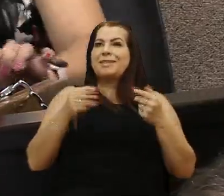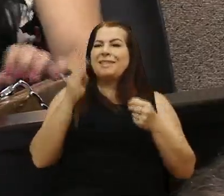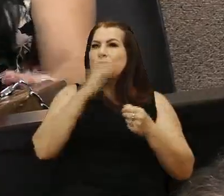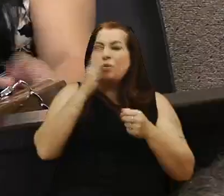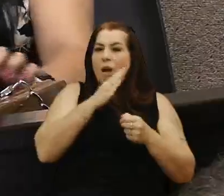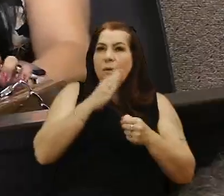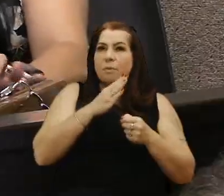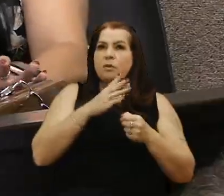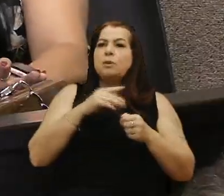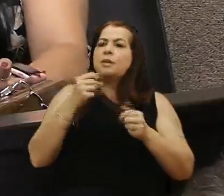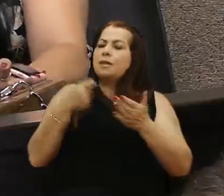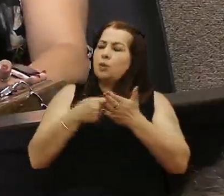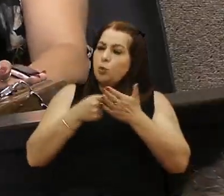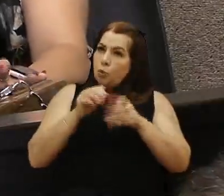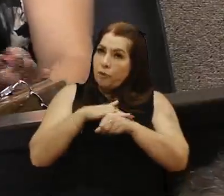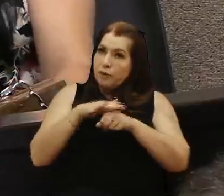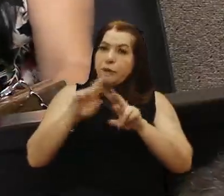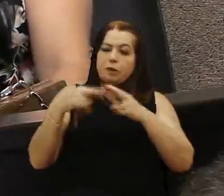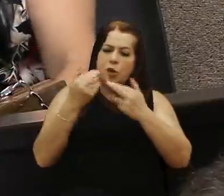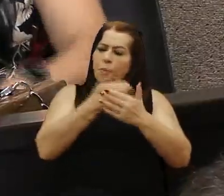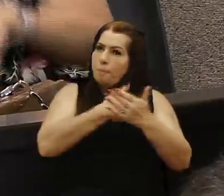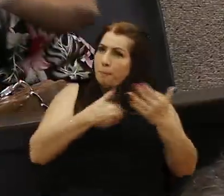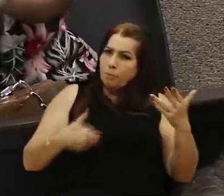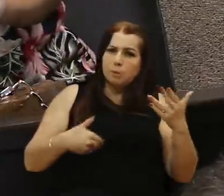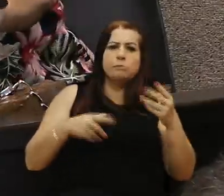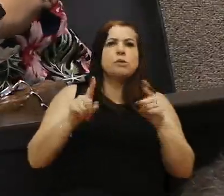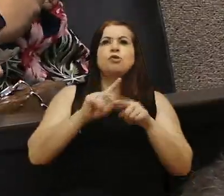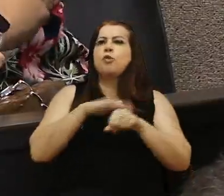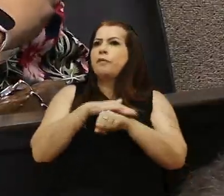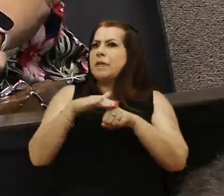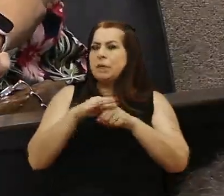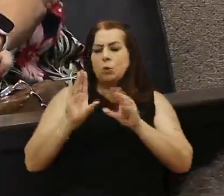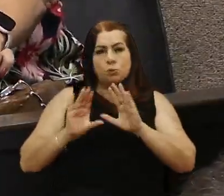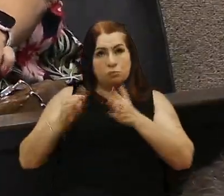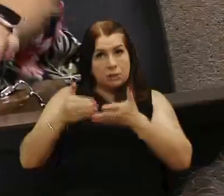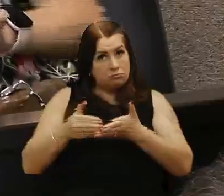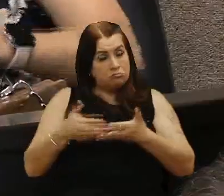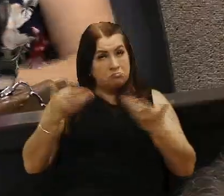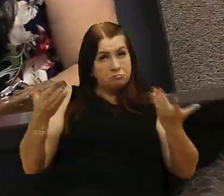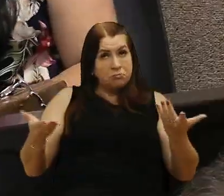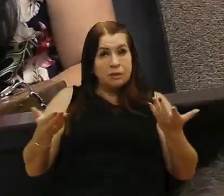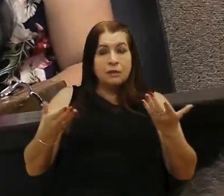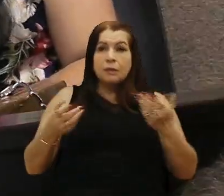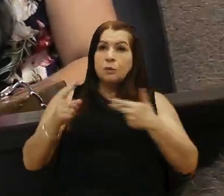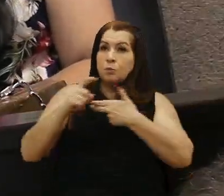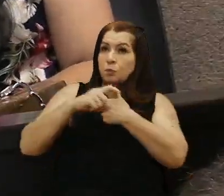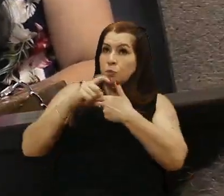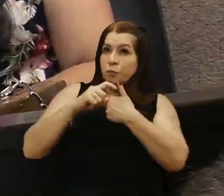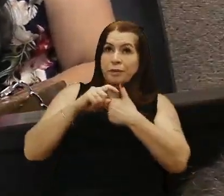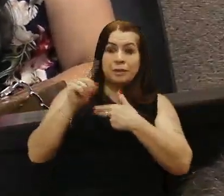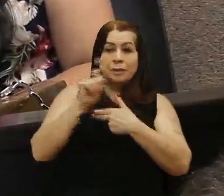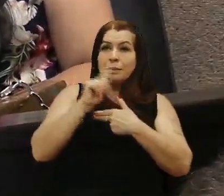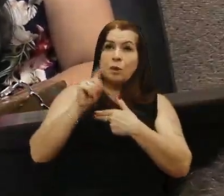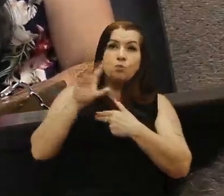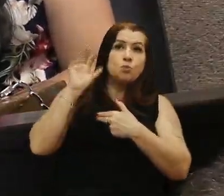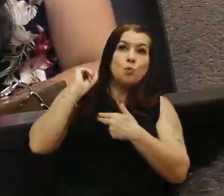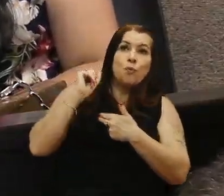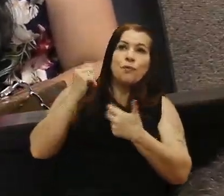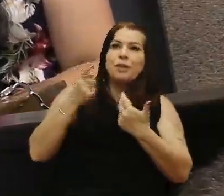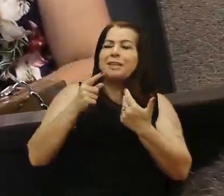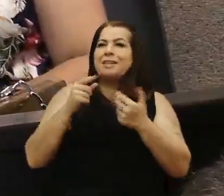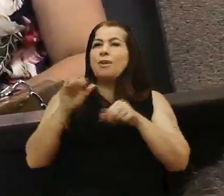gente tentou conversar, a gente fez audiência pública, a gente conversou na comissão, porém, se o Executivo não nos escuta,